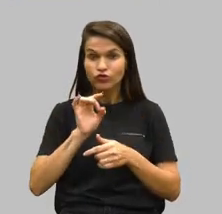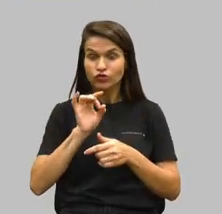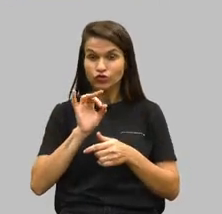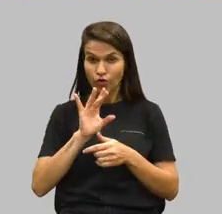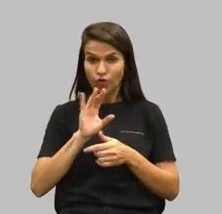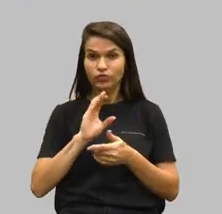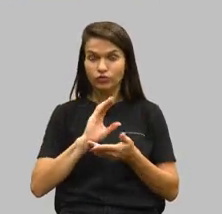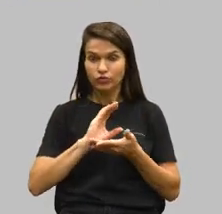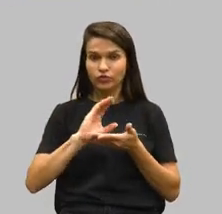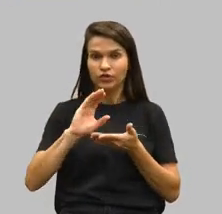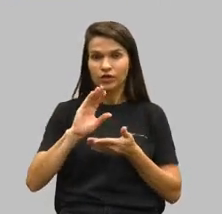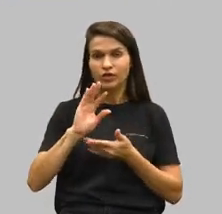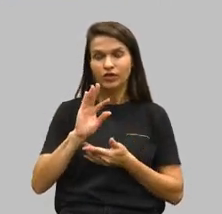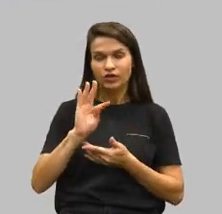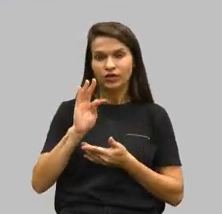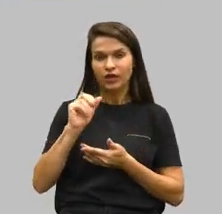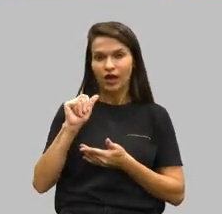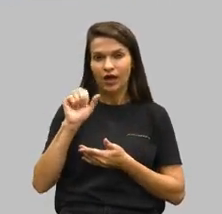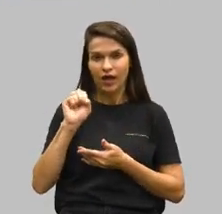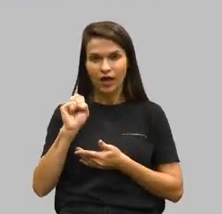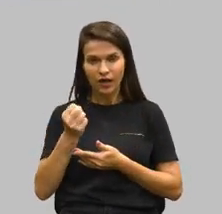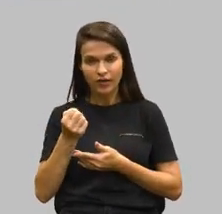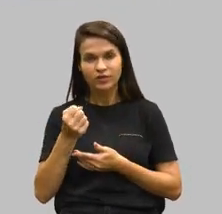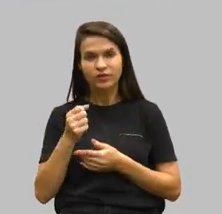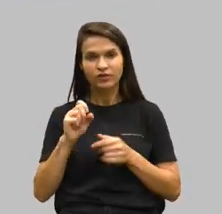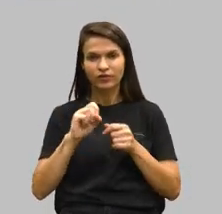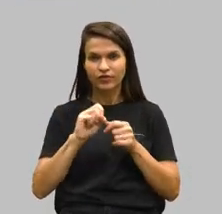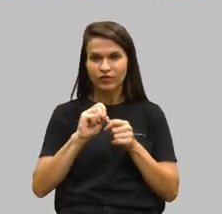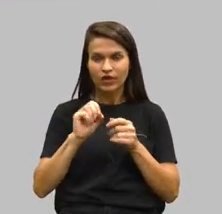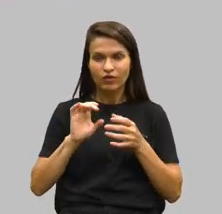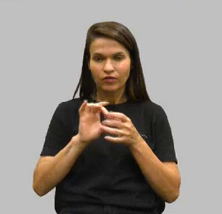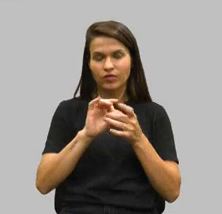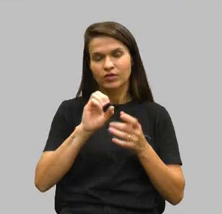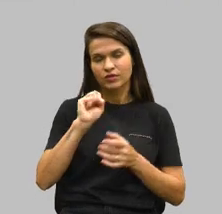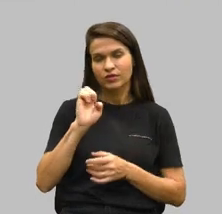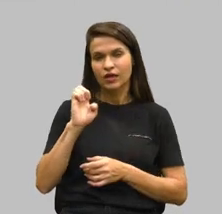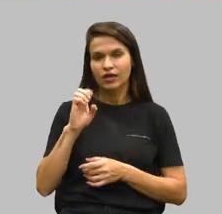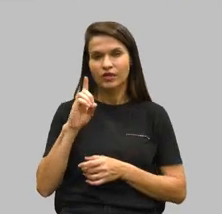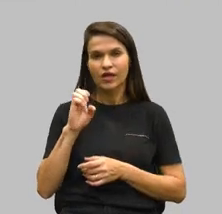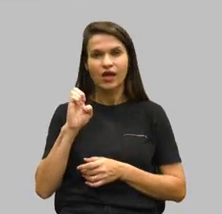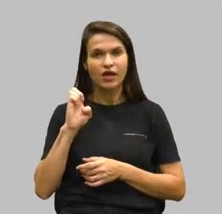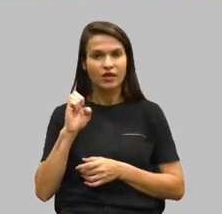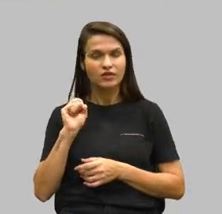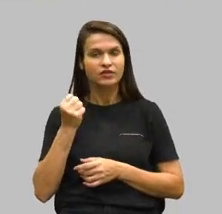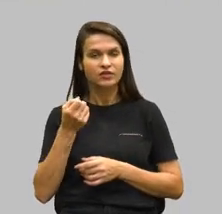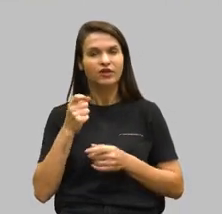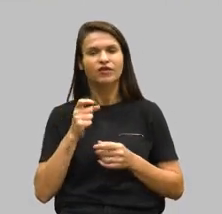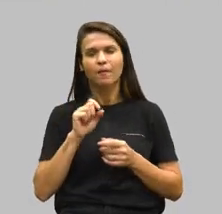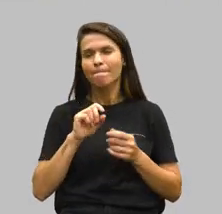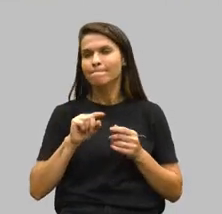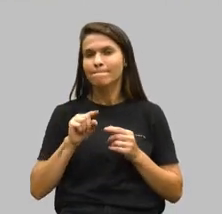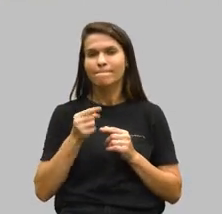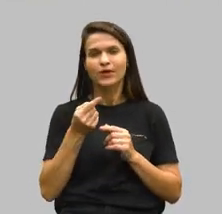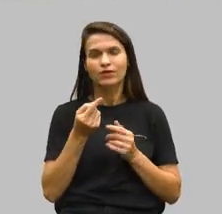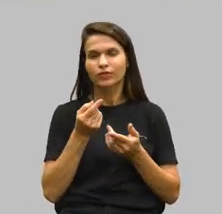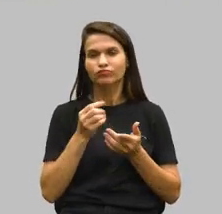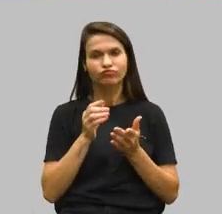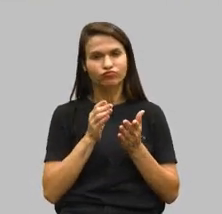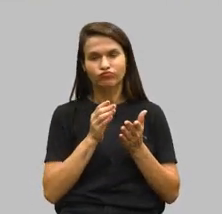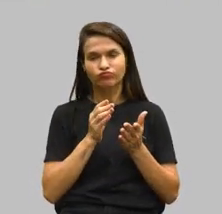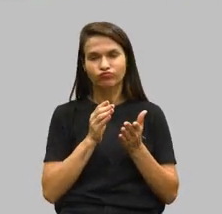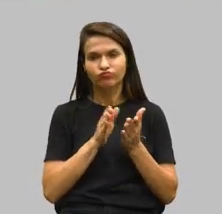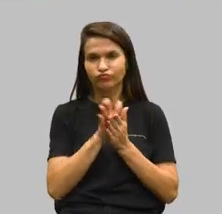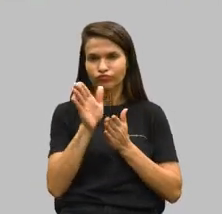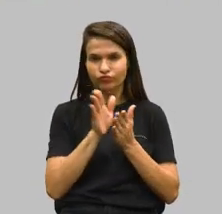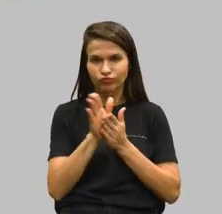ctei né que nós fazemos lá pela pela cedes nós já fizemos mais de 17.000 emissões eh das septas que são as